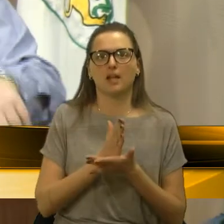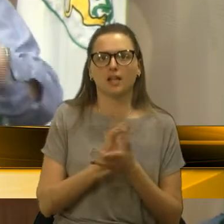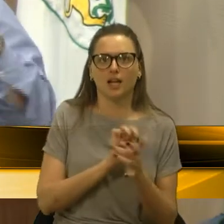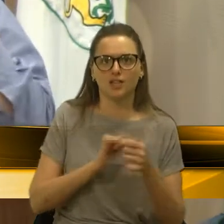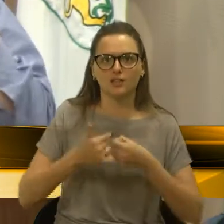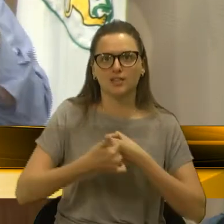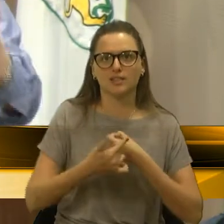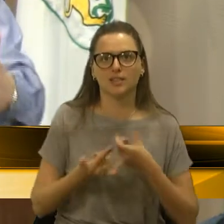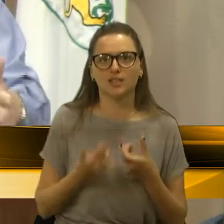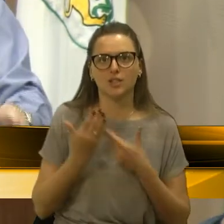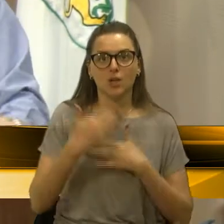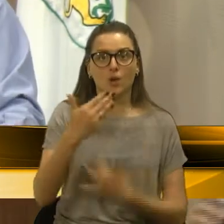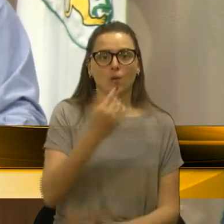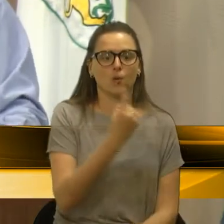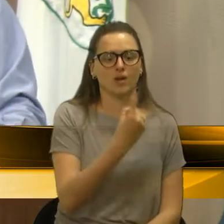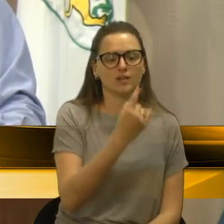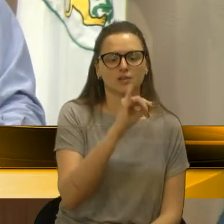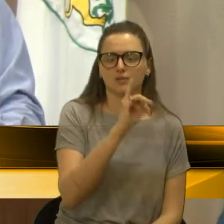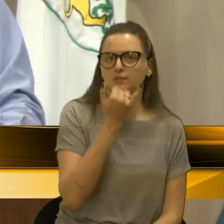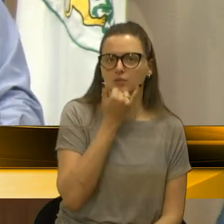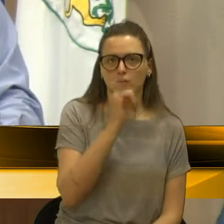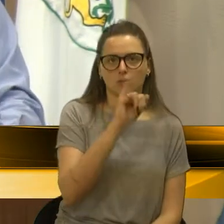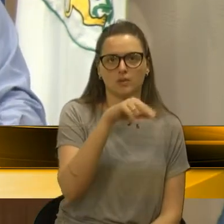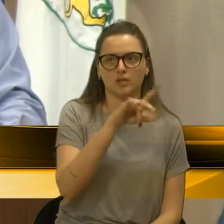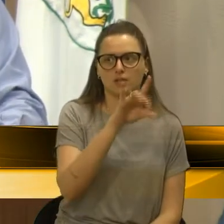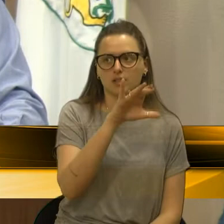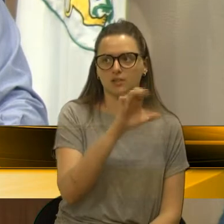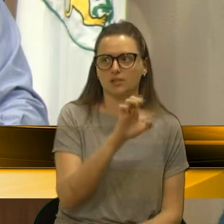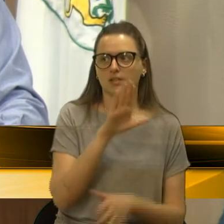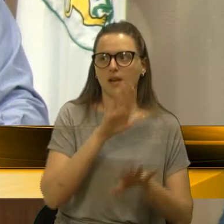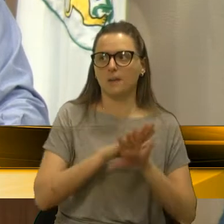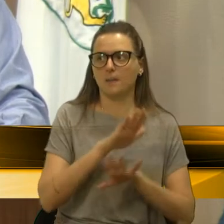quando esse índice já vigorava há quase 20 anos?